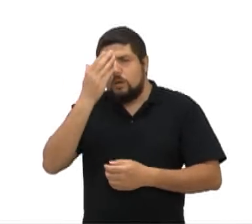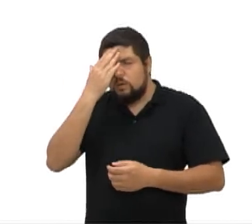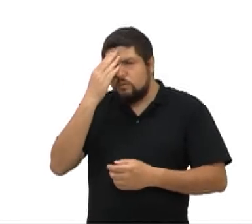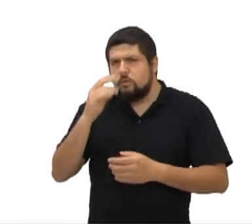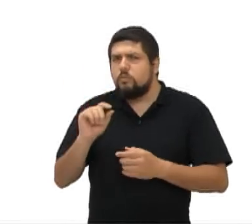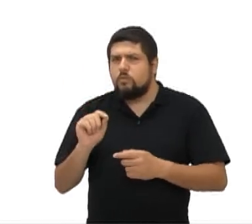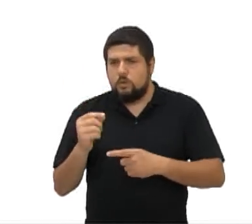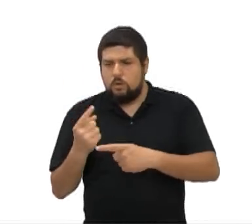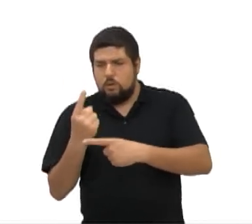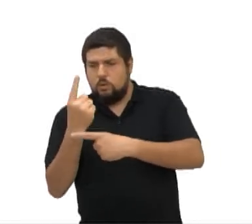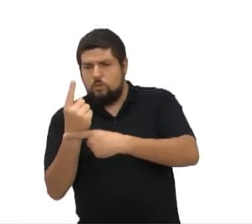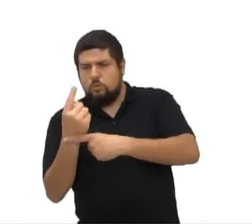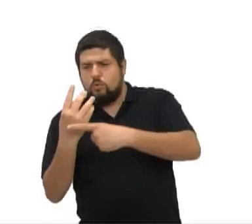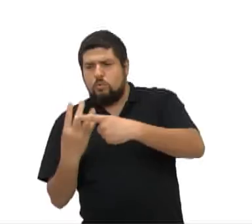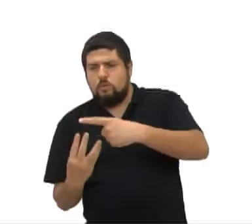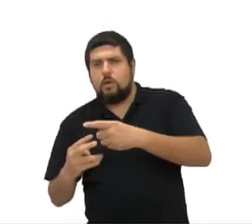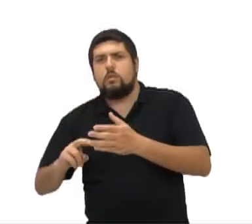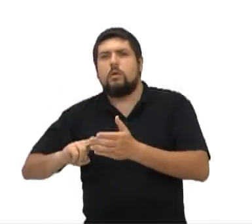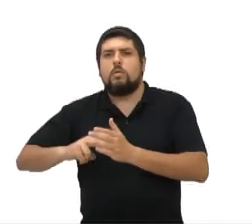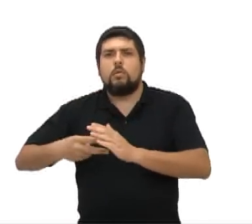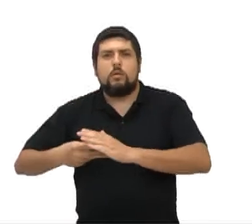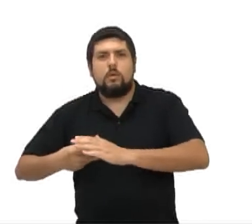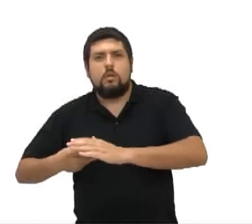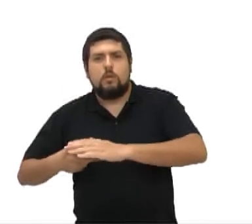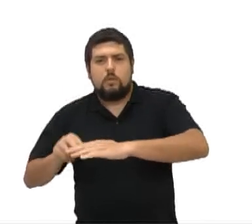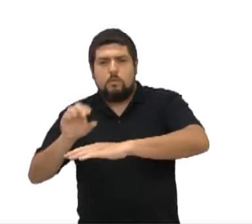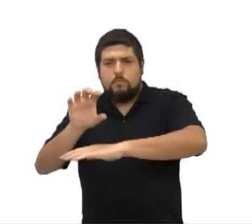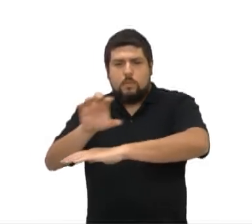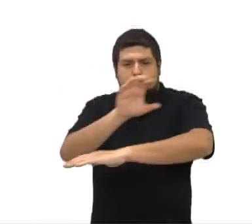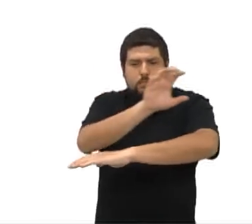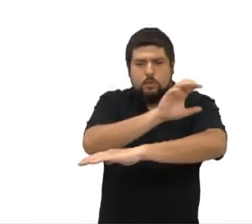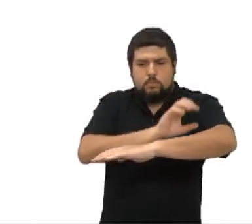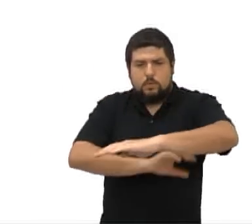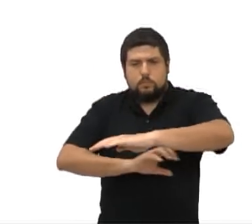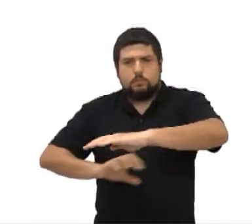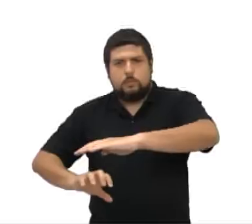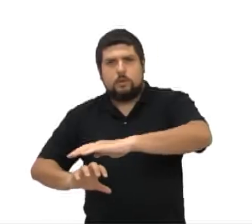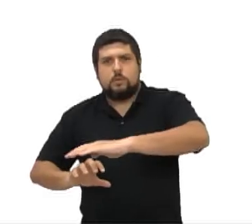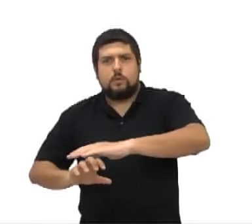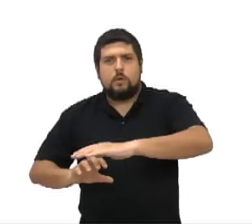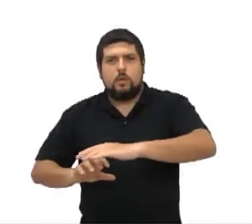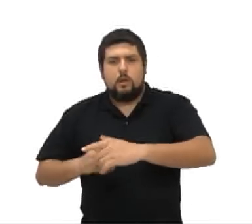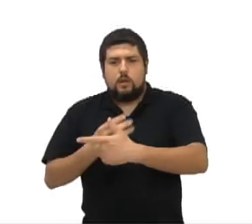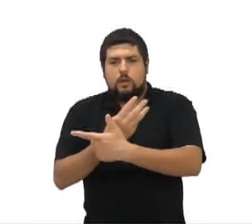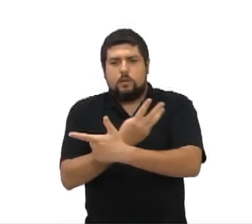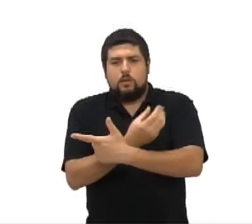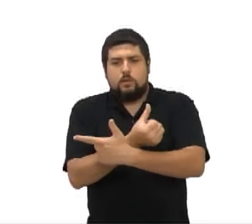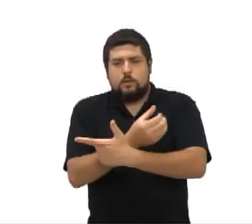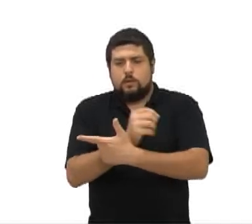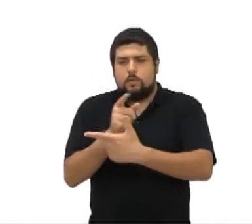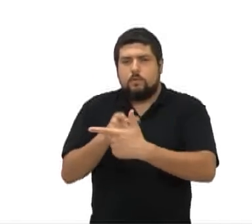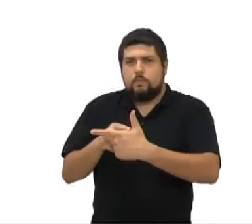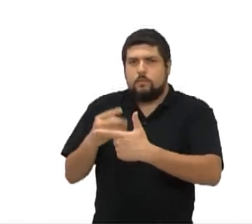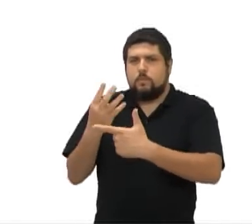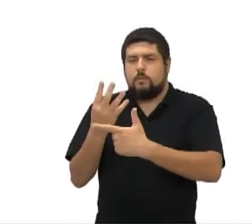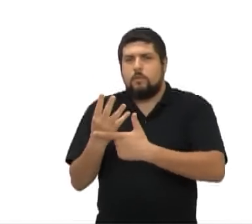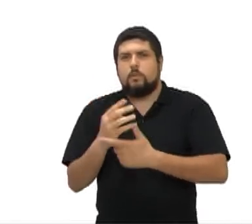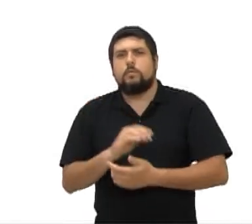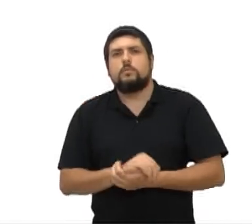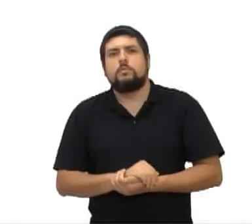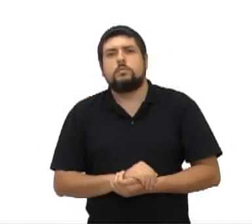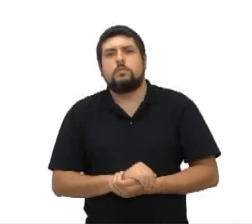pegar 360 e dividir por 4. Então, 1/4 de uma volta equivale a 90 graus. Mas